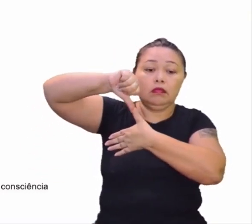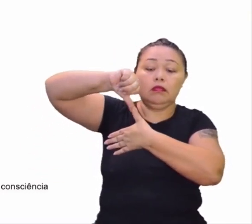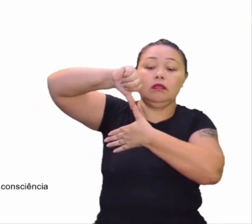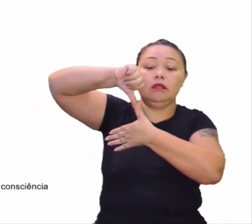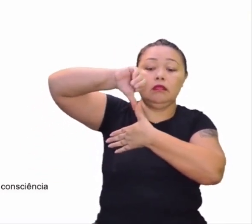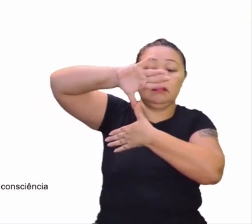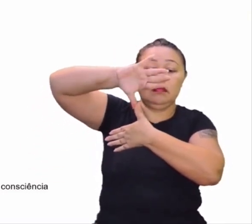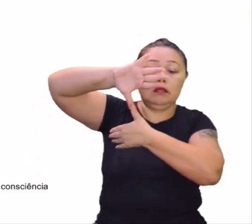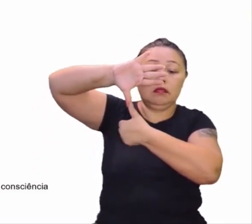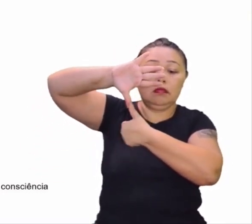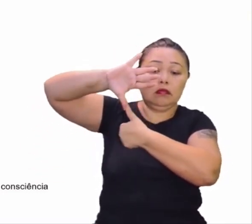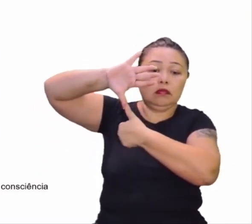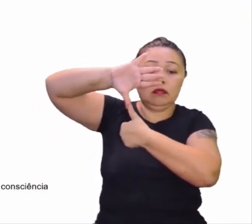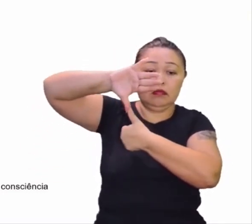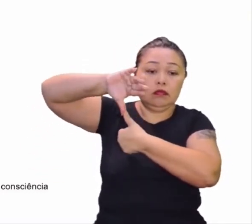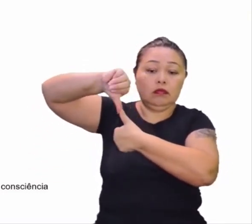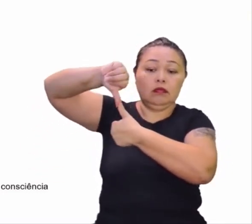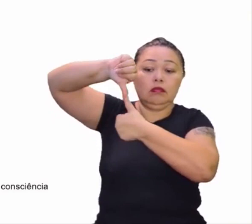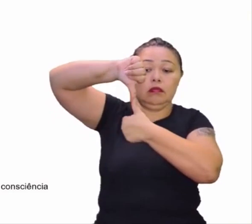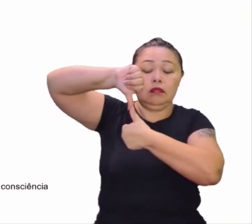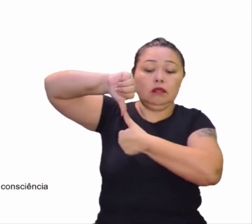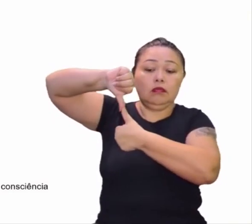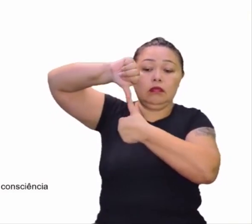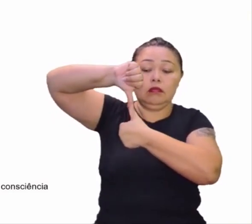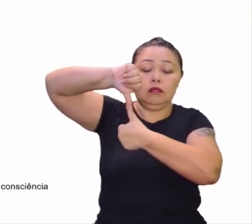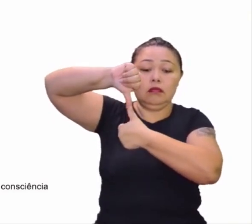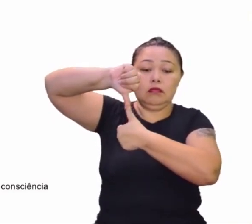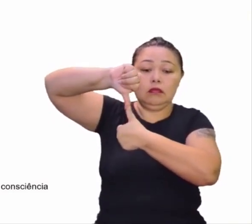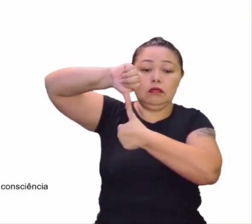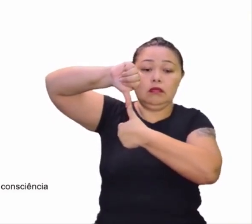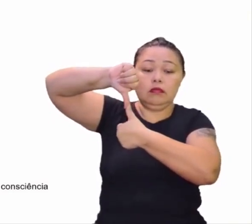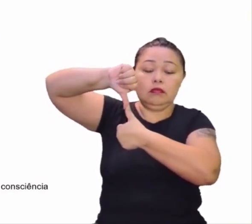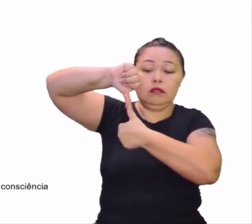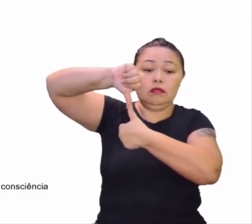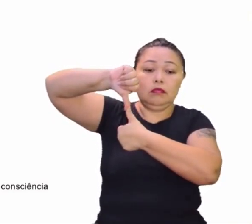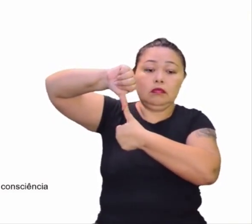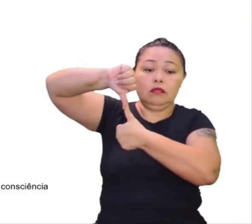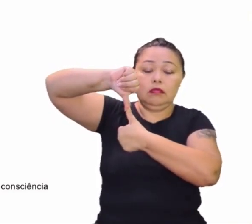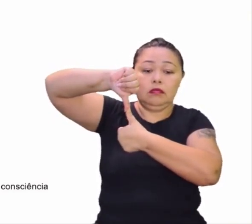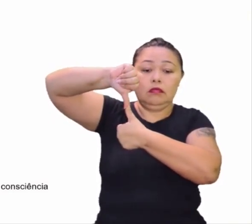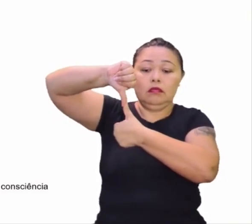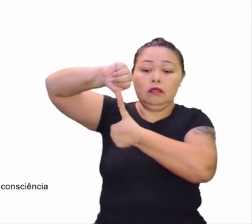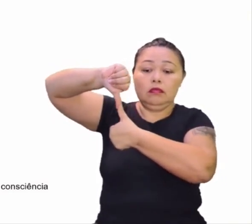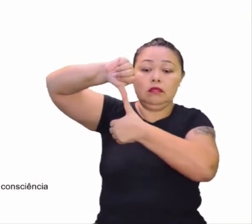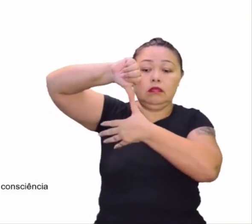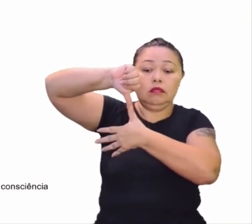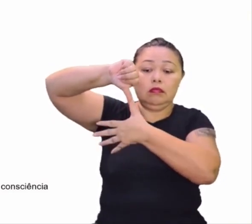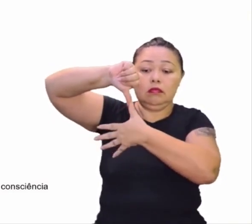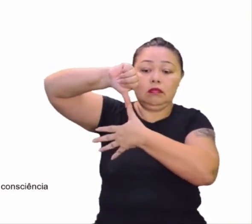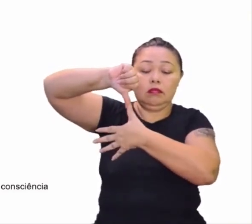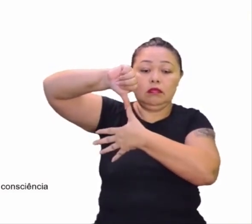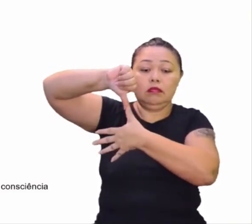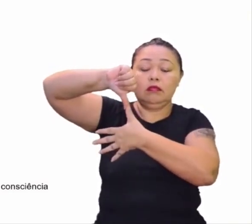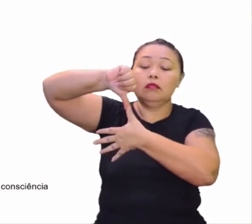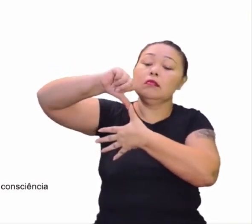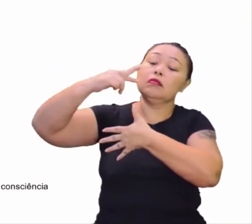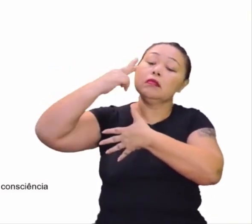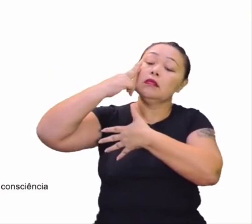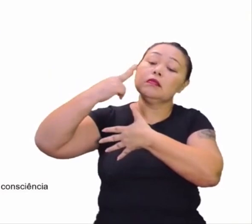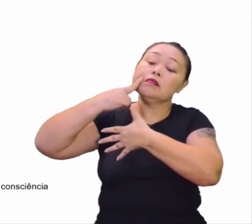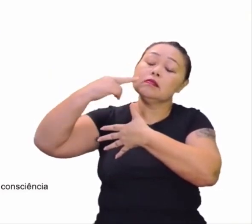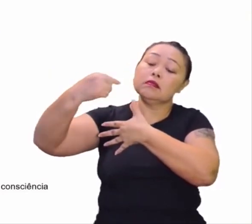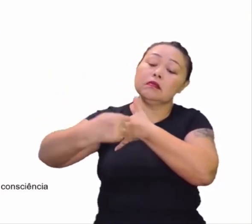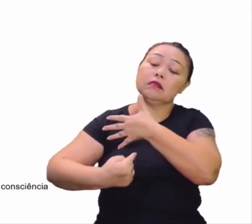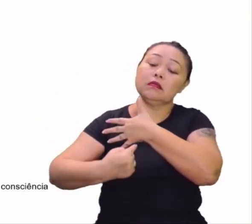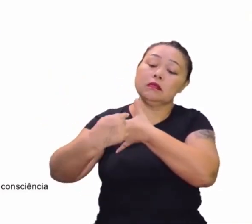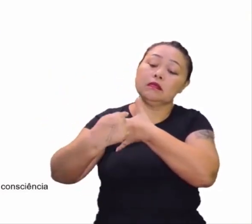do Norte, nessa região aqui nós temos a América Central, nessa outra região aqui nós temos a América do Sul. Então, Rondônia está